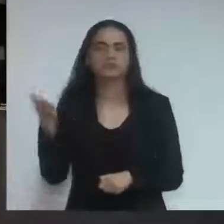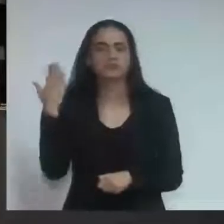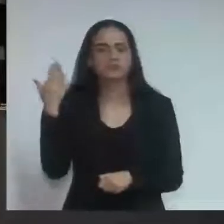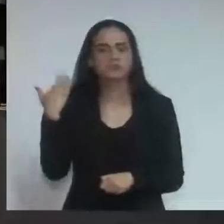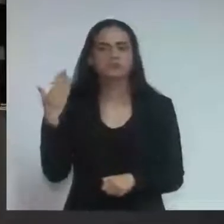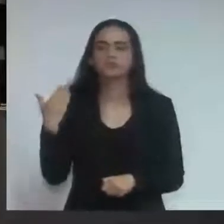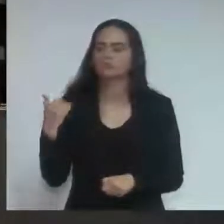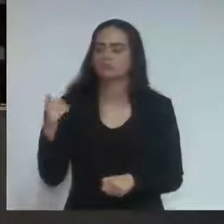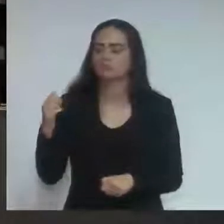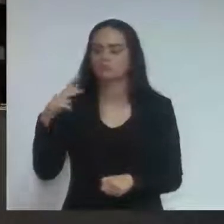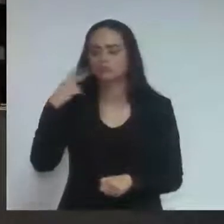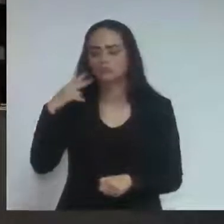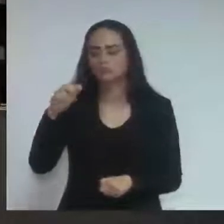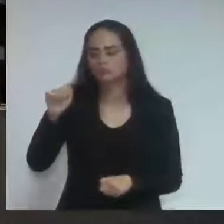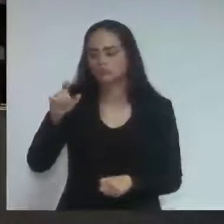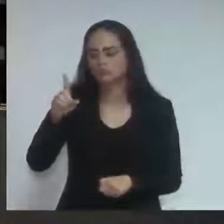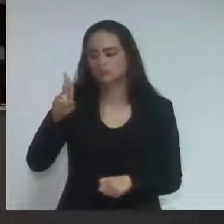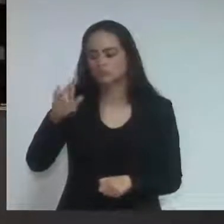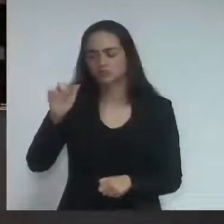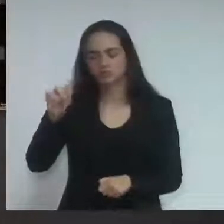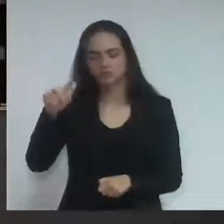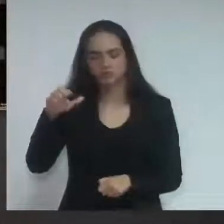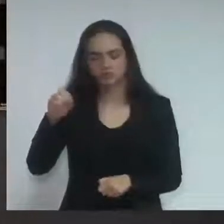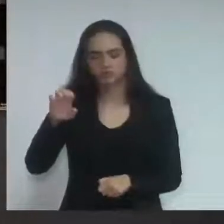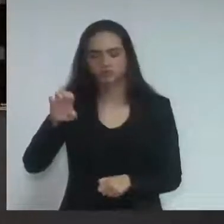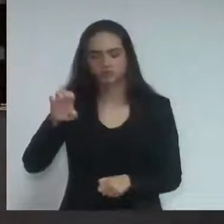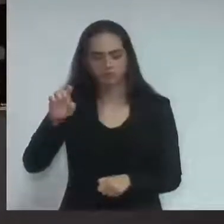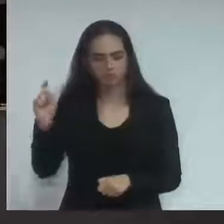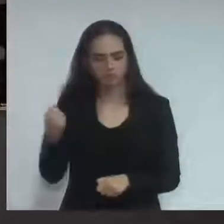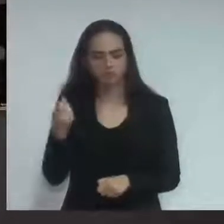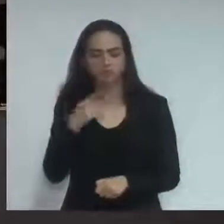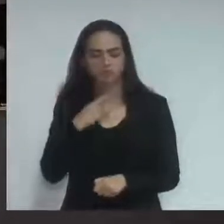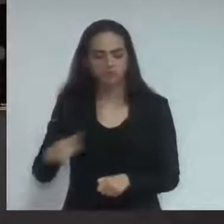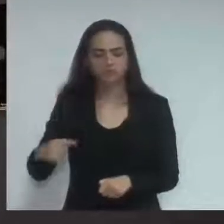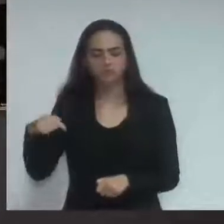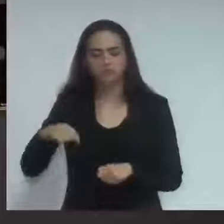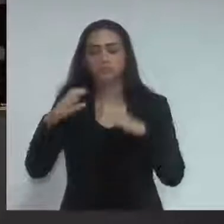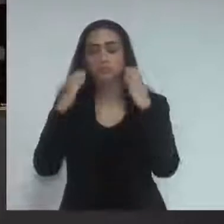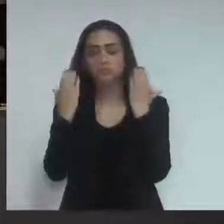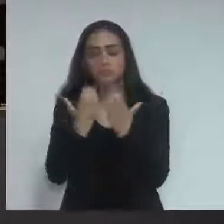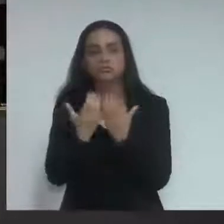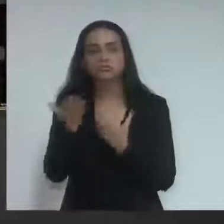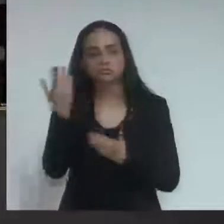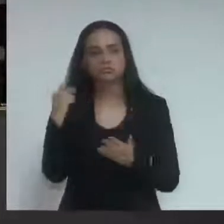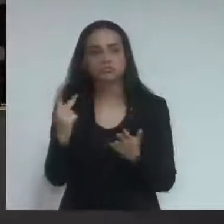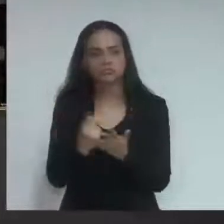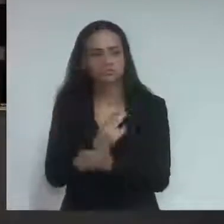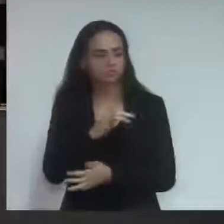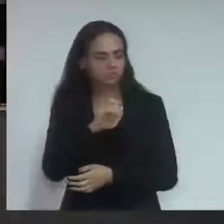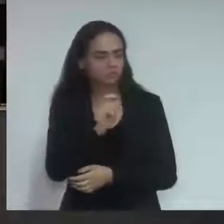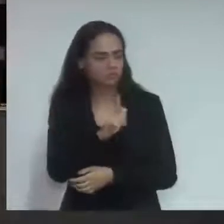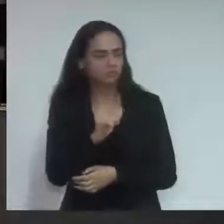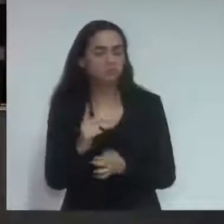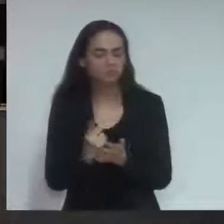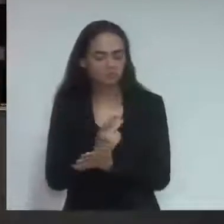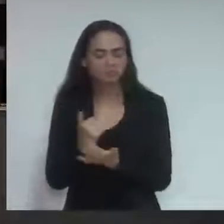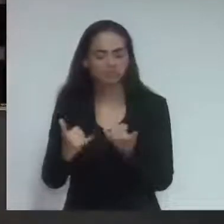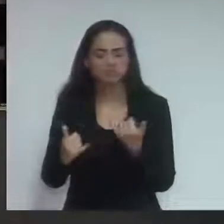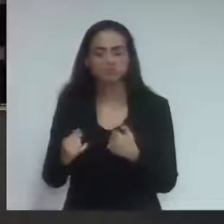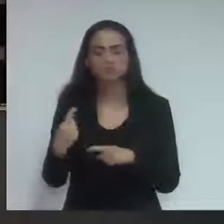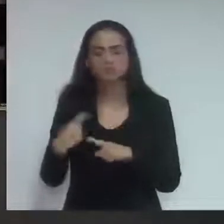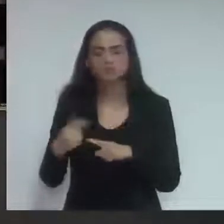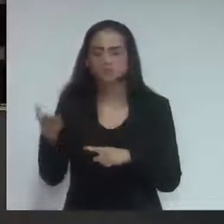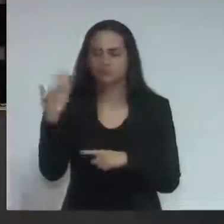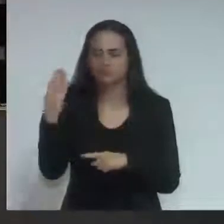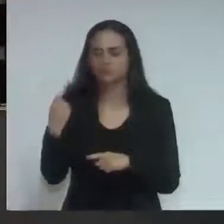era presidente desta casa, nós tivemos uma situação parecida, vereador Nil Ramos, por conta de compra de